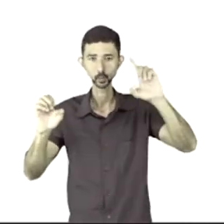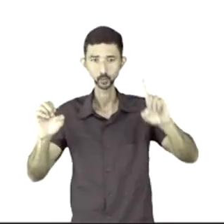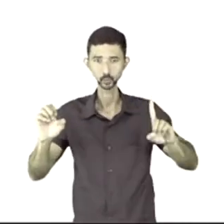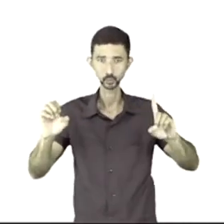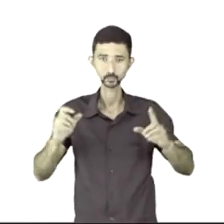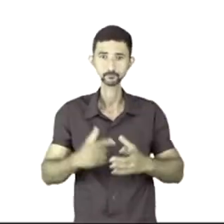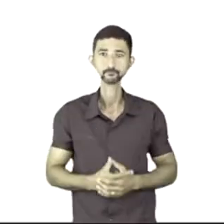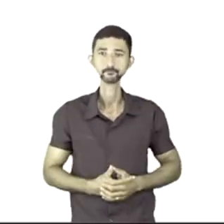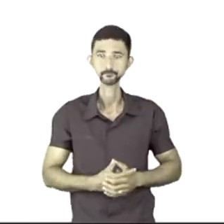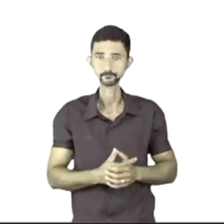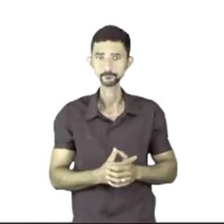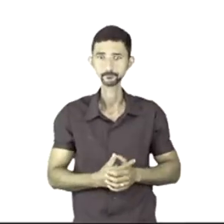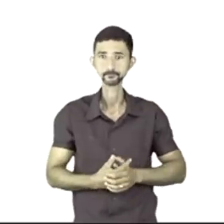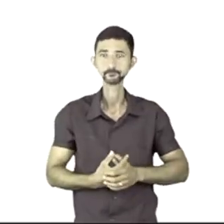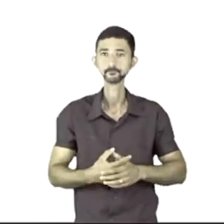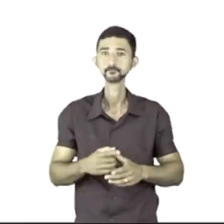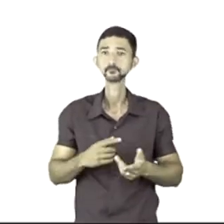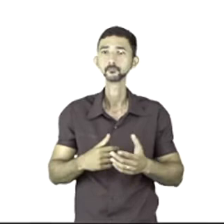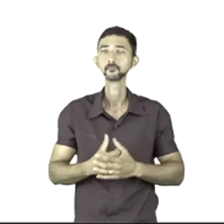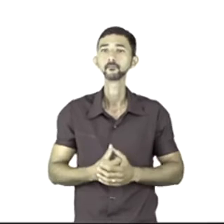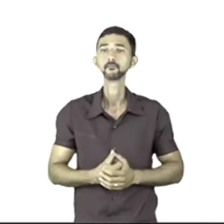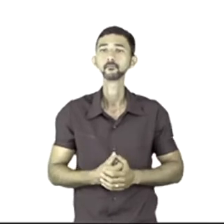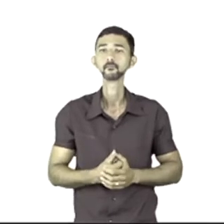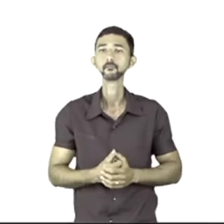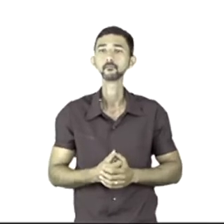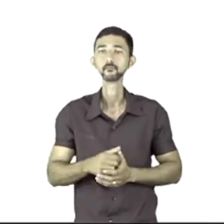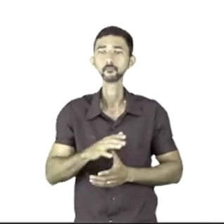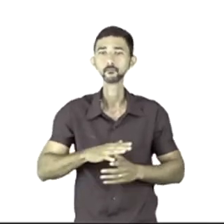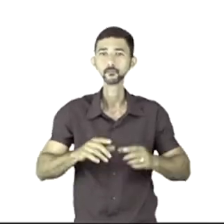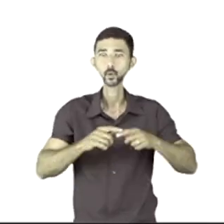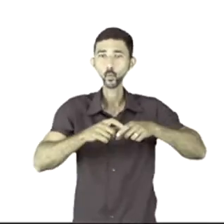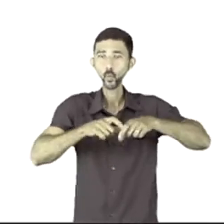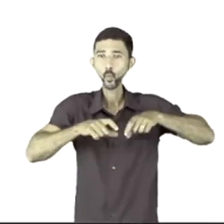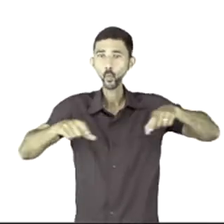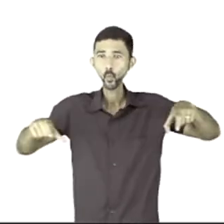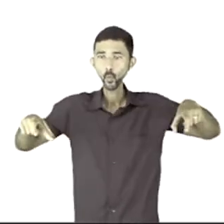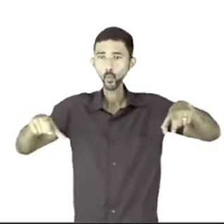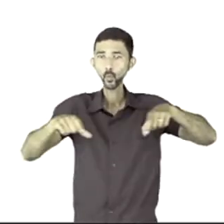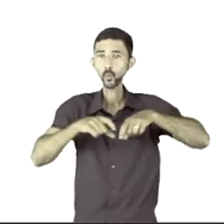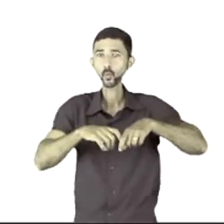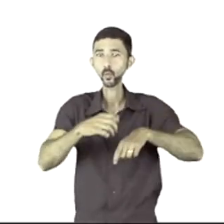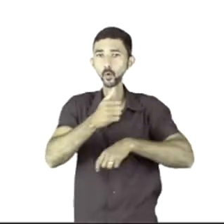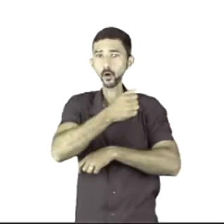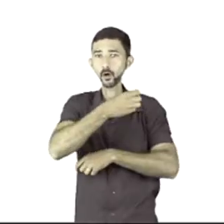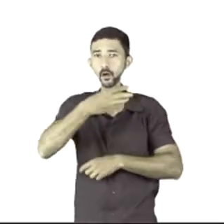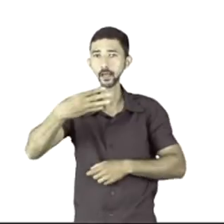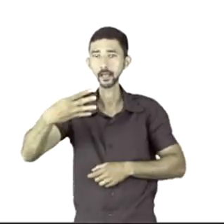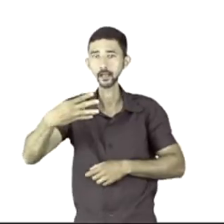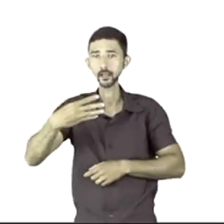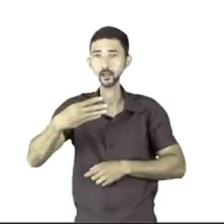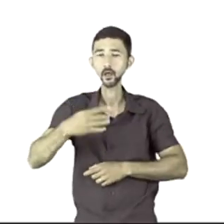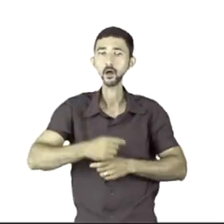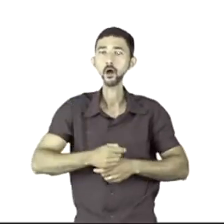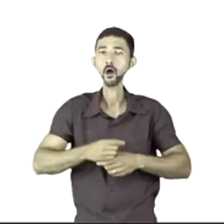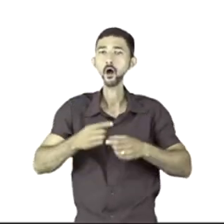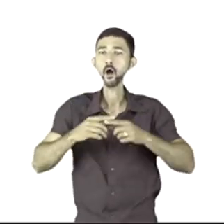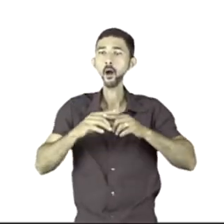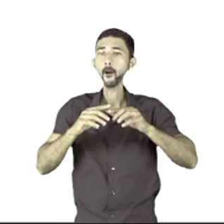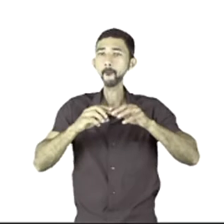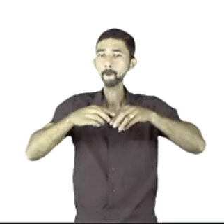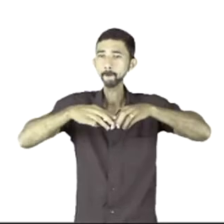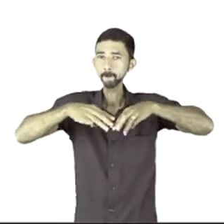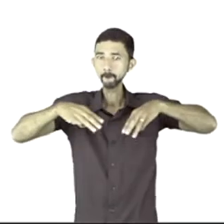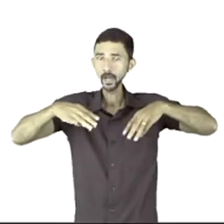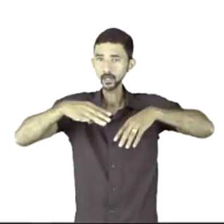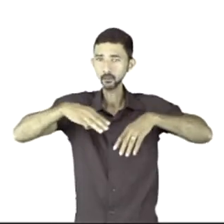direito. Toda a área de combate mede 14 metros e cada lutador tem 7 metros